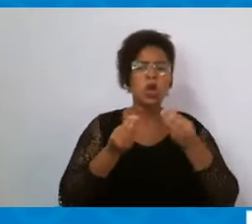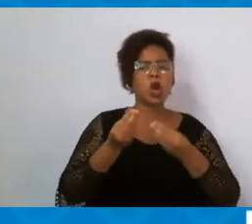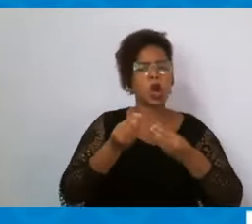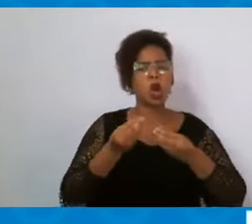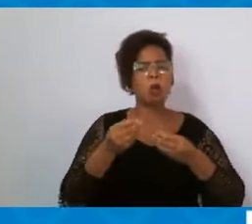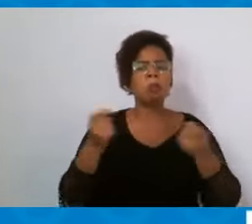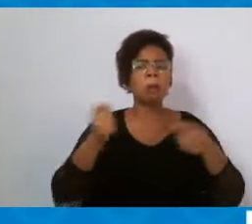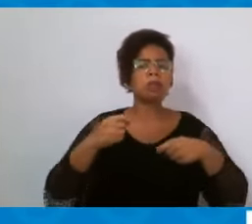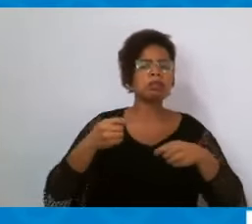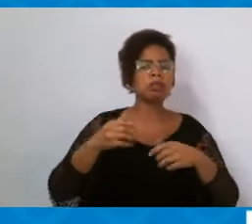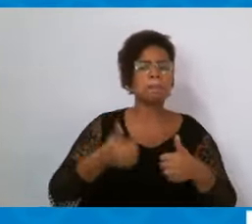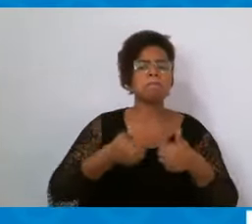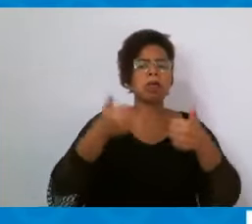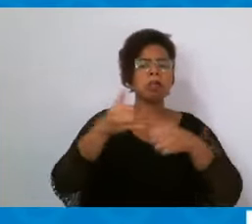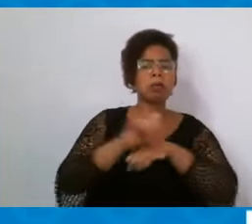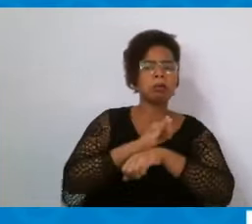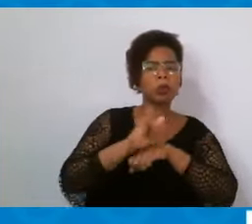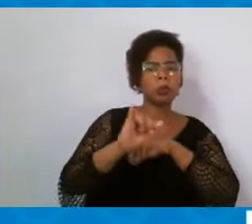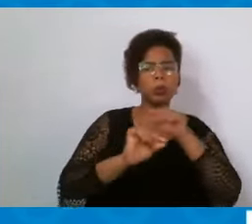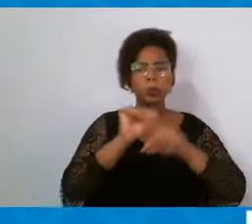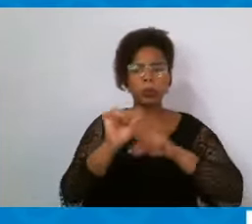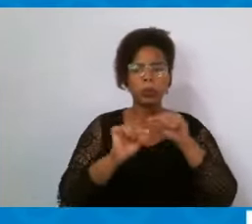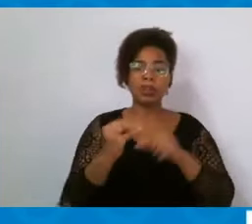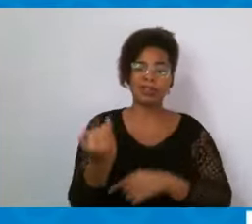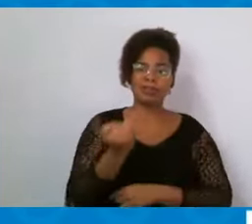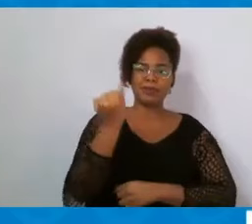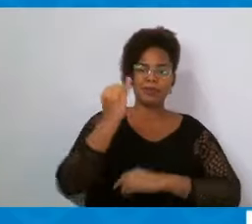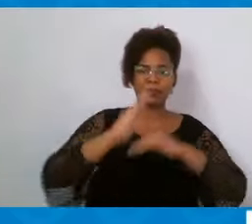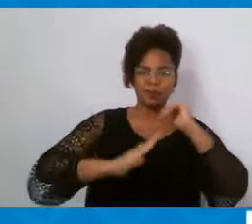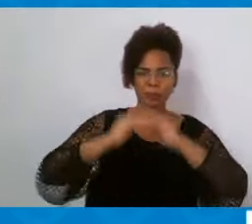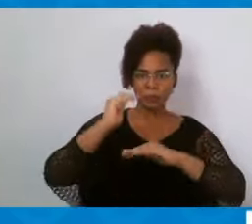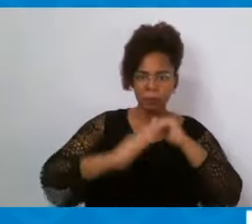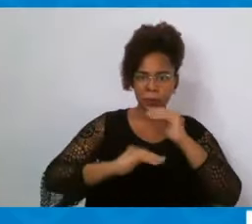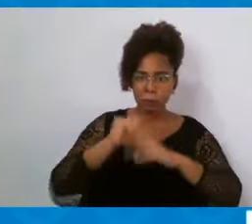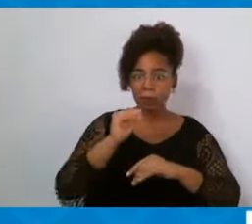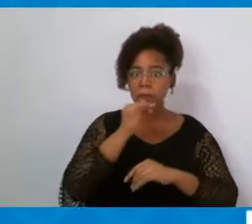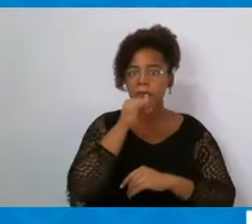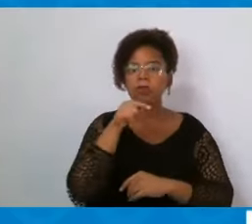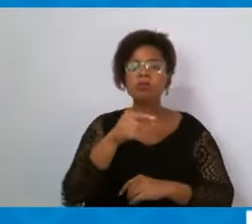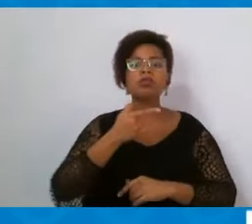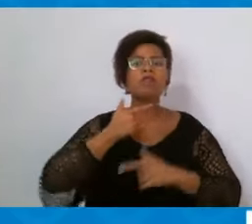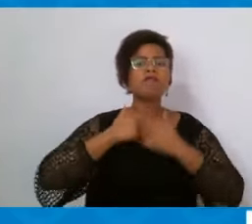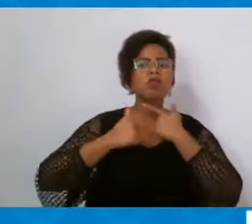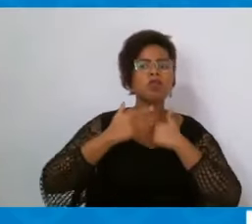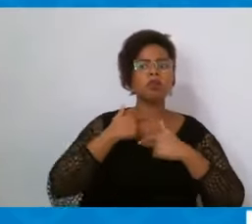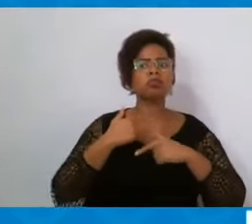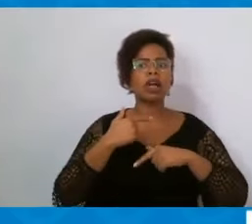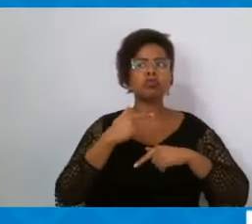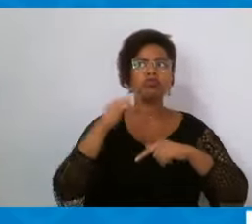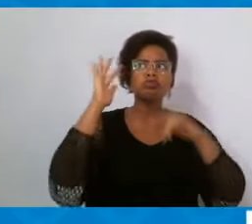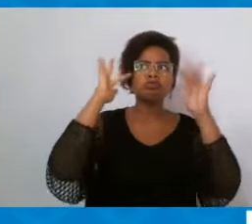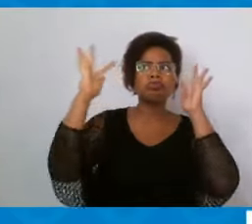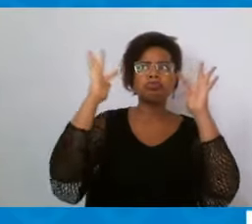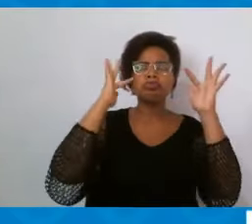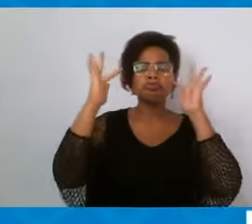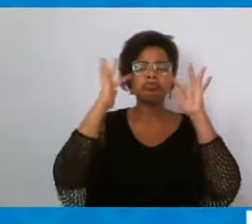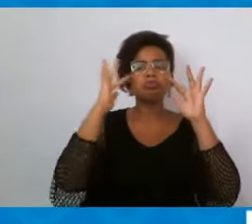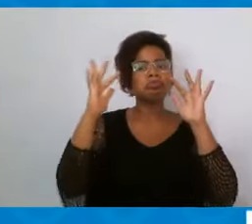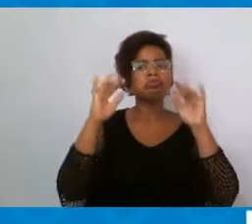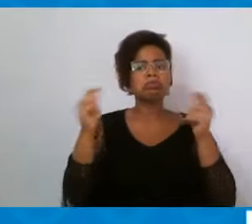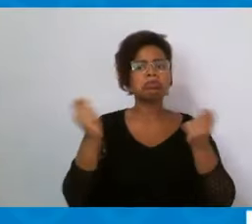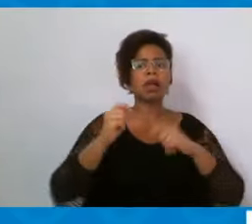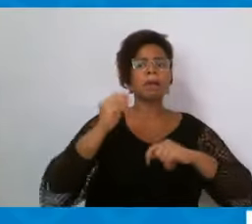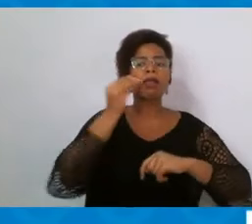suas habilidades lhe proporcionam a melhor capacidade de realizar o que você quer e onde você tem falhas nas suas habilidades. No ensino acadêmico